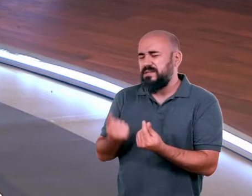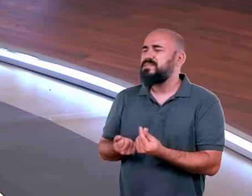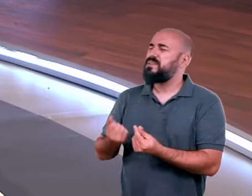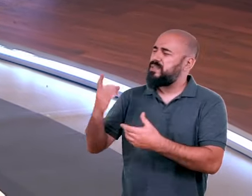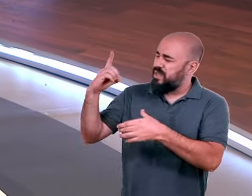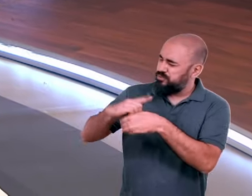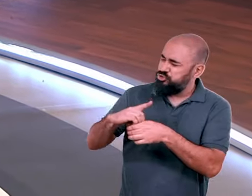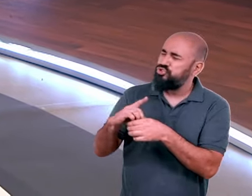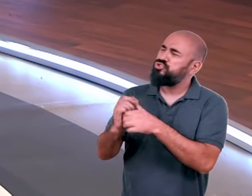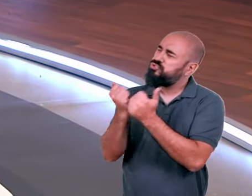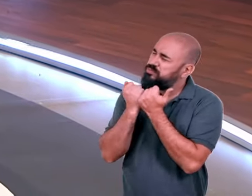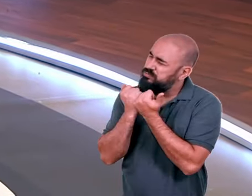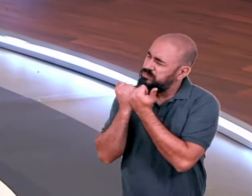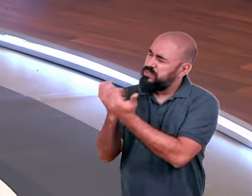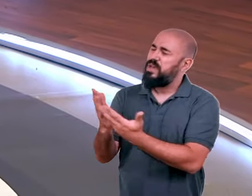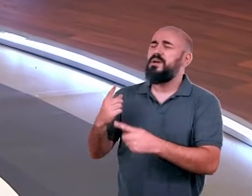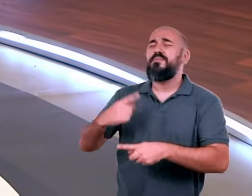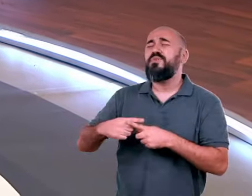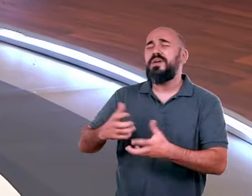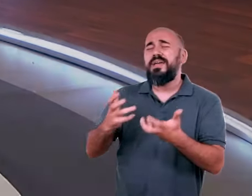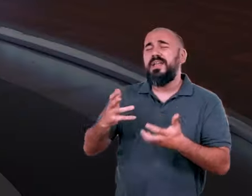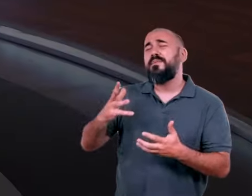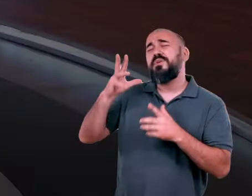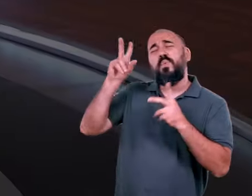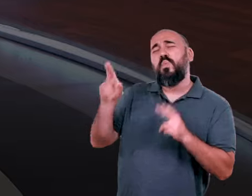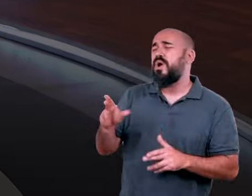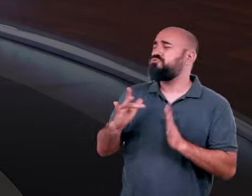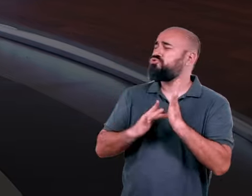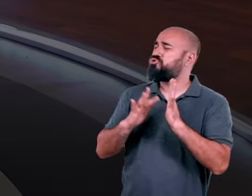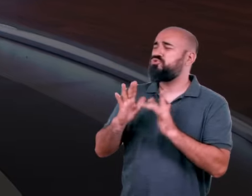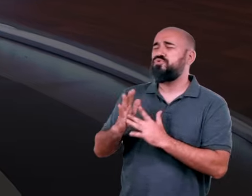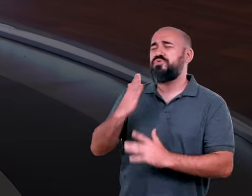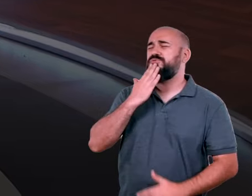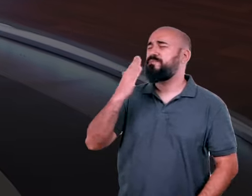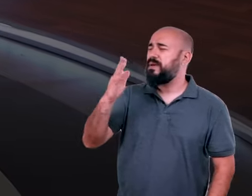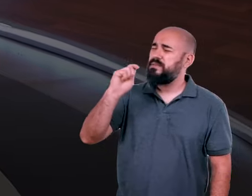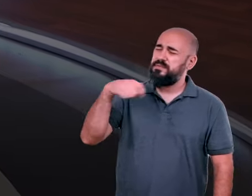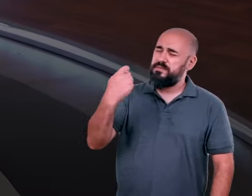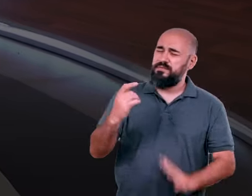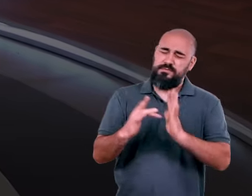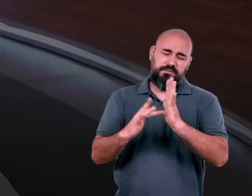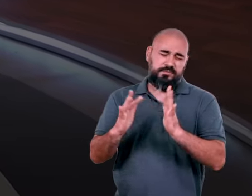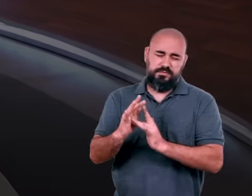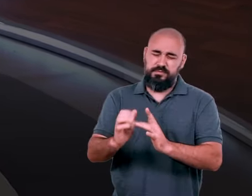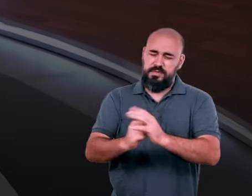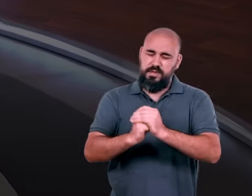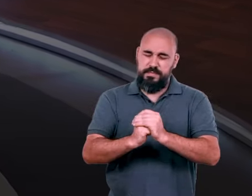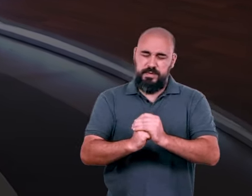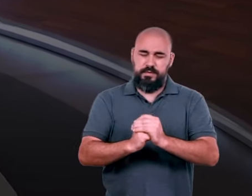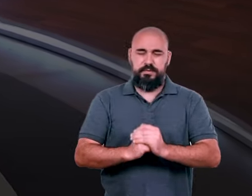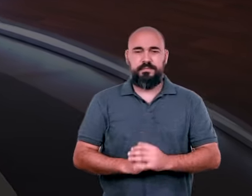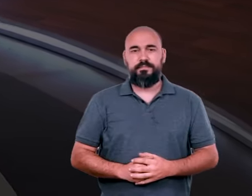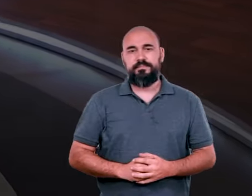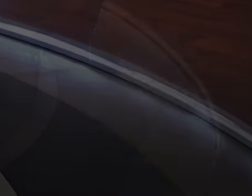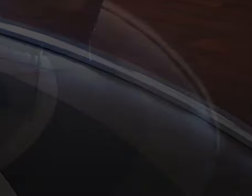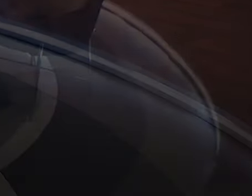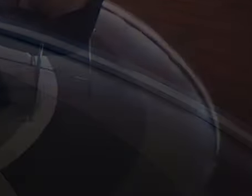ser a imagem e semelhança de Cristo Jesus. É o que eu lhe peço no nome de Cristo. Amém.